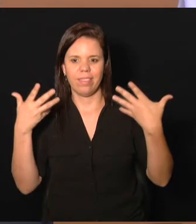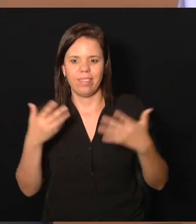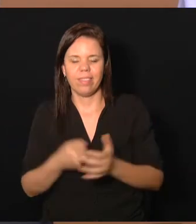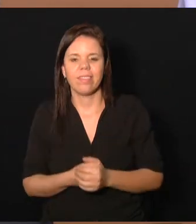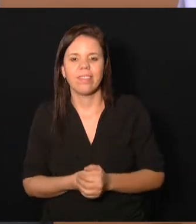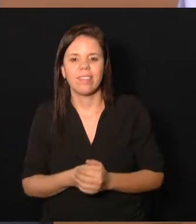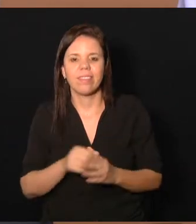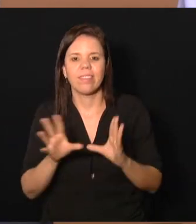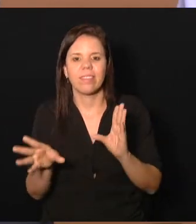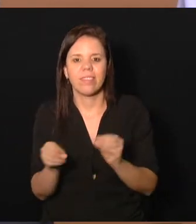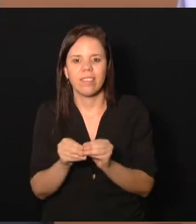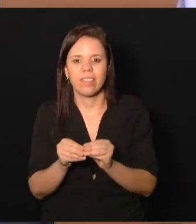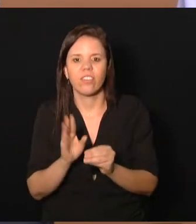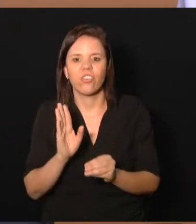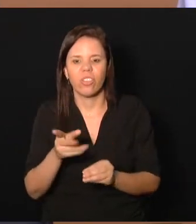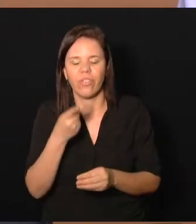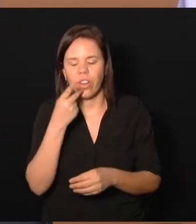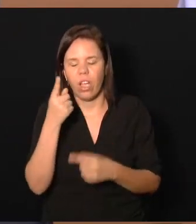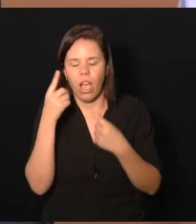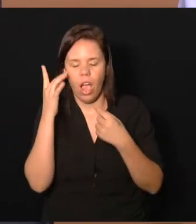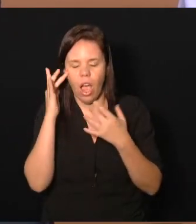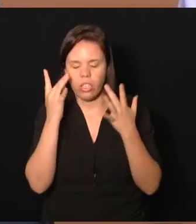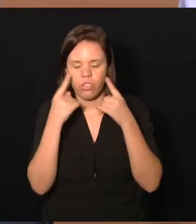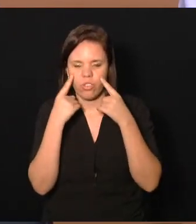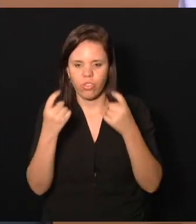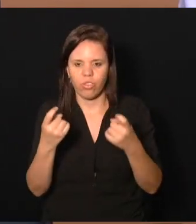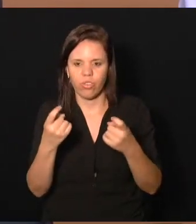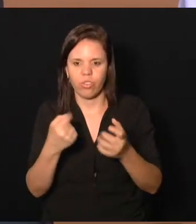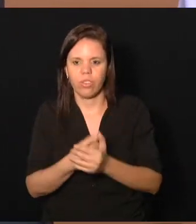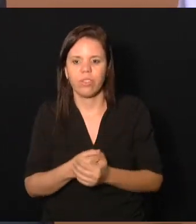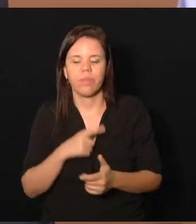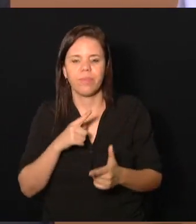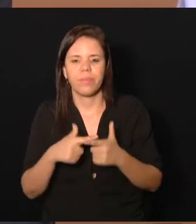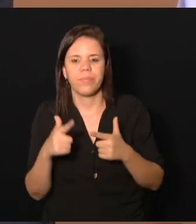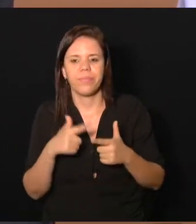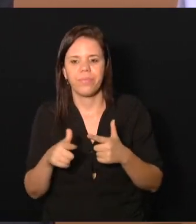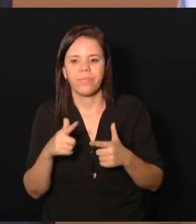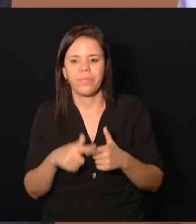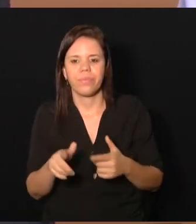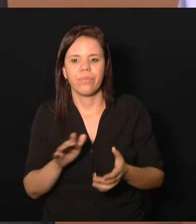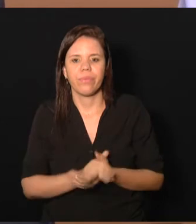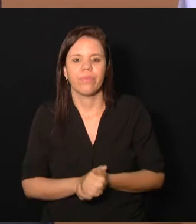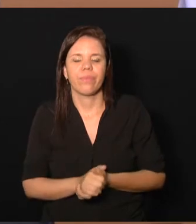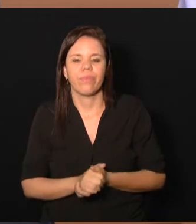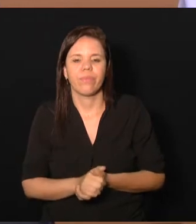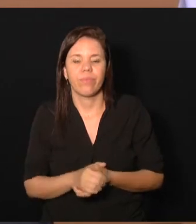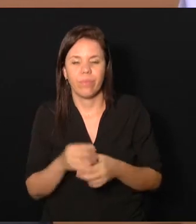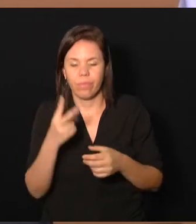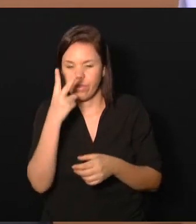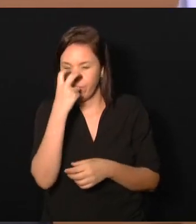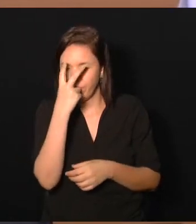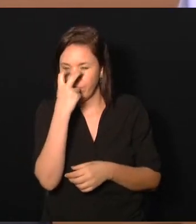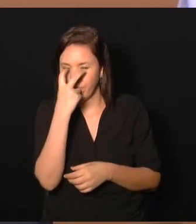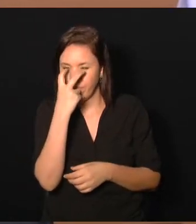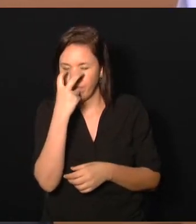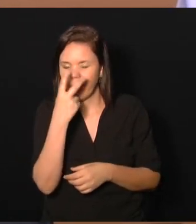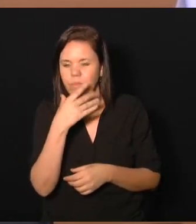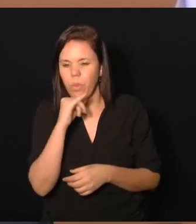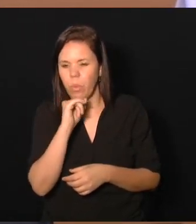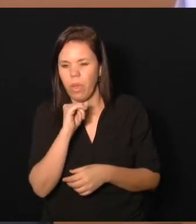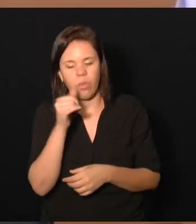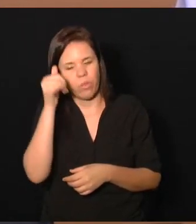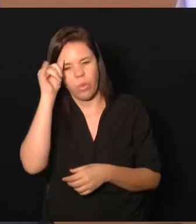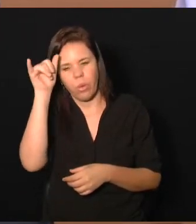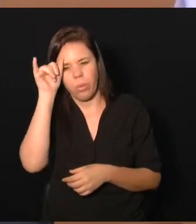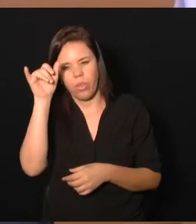para concluir, que eu já falei isso, mas acho muito interessante, ele teve um problema de deficiência visual. Mas isso não